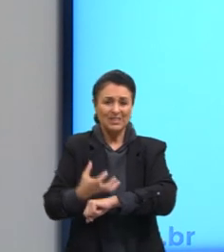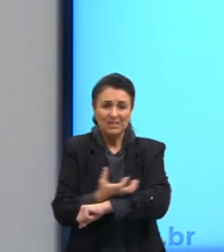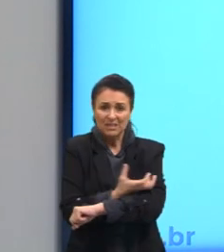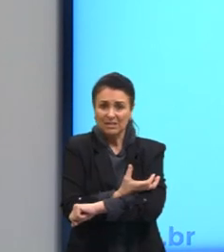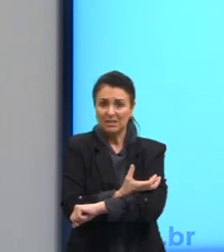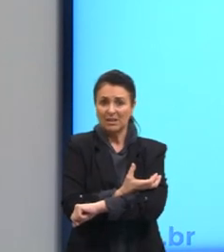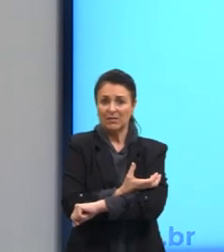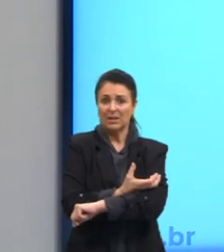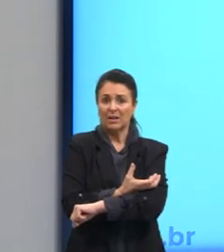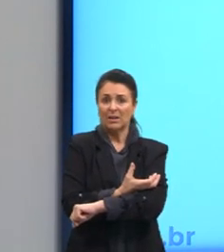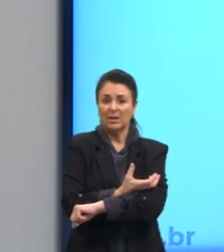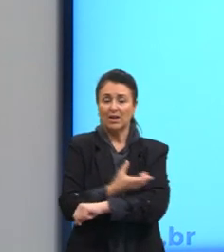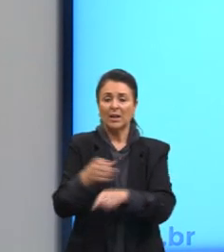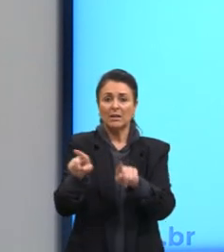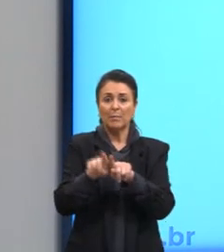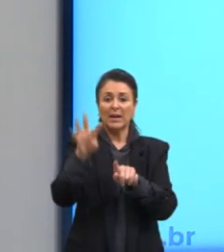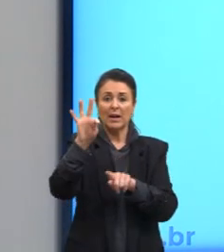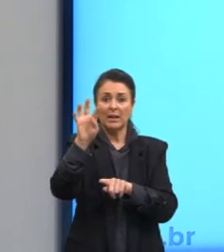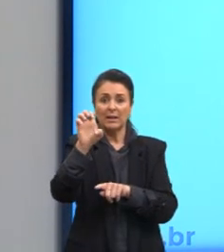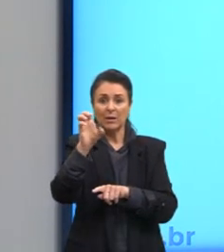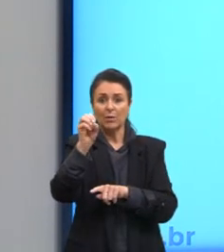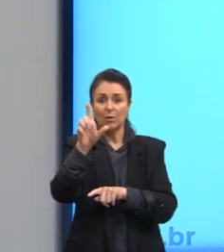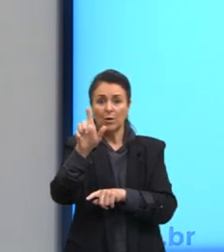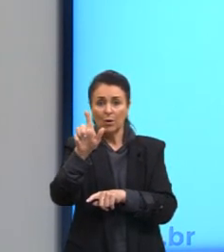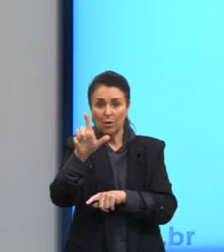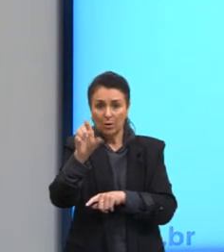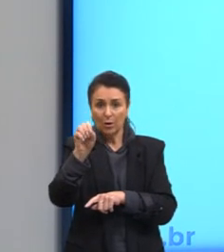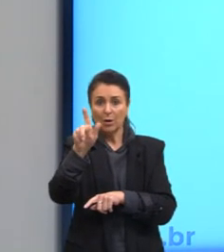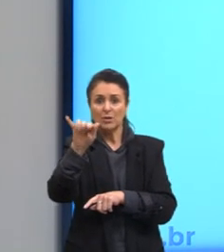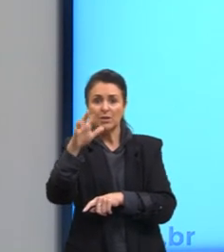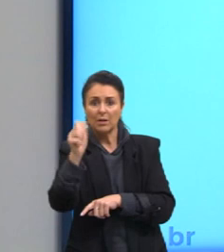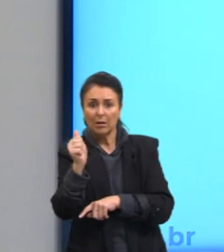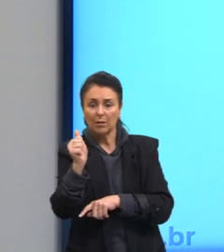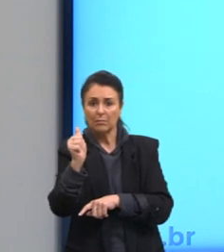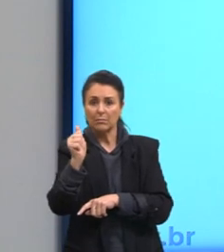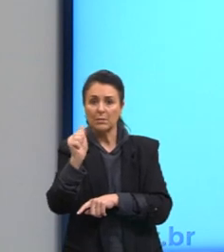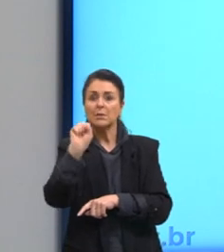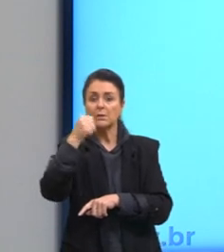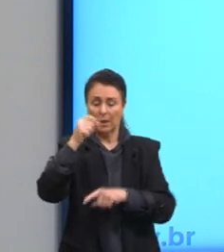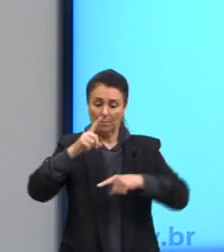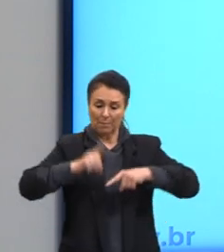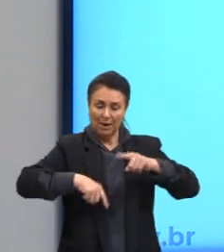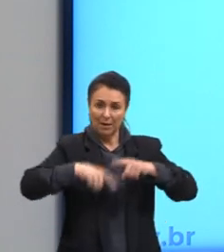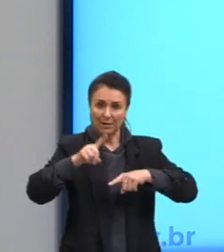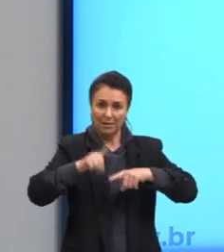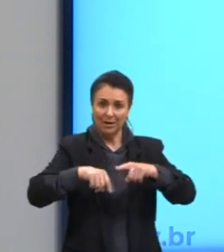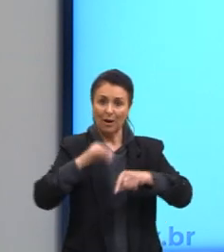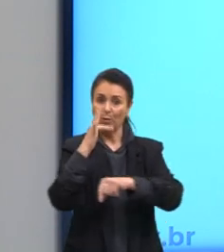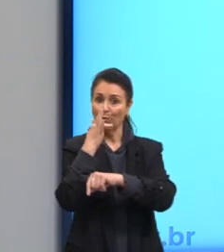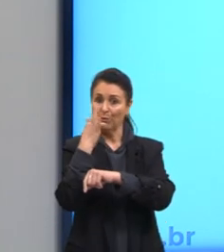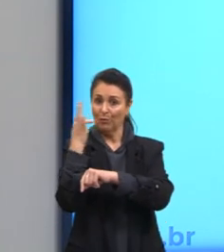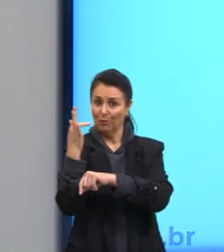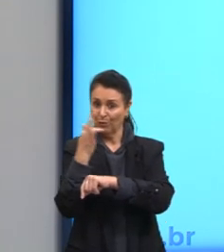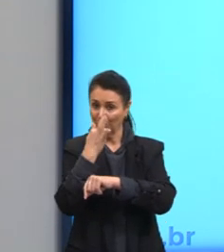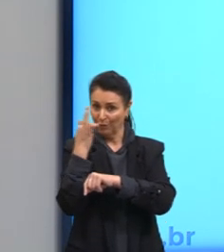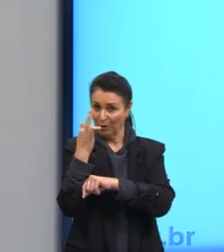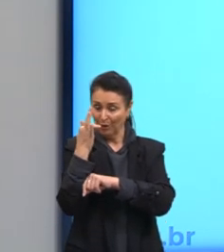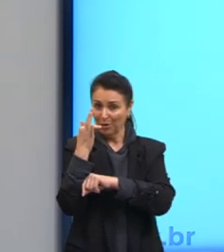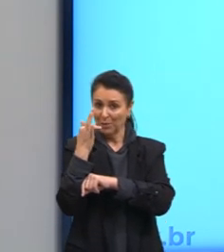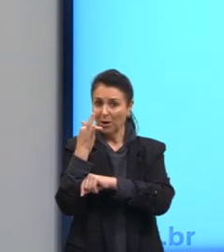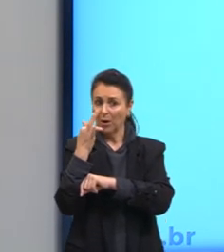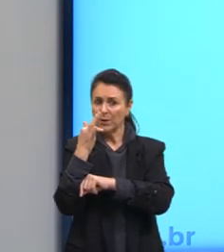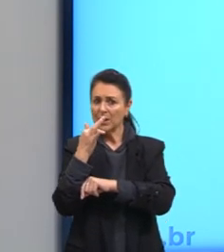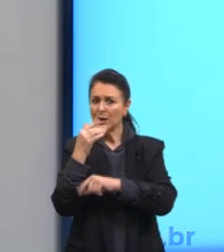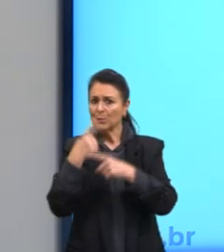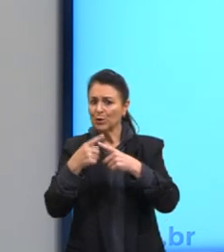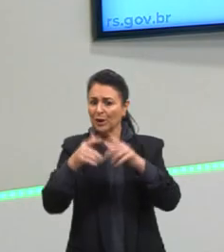final e teológica teológica não mas sim material formal eficiente e causa